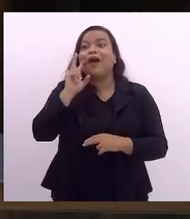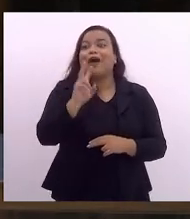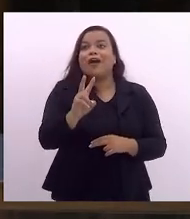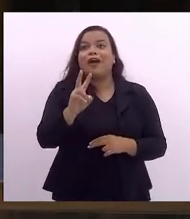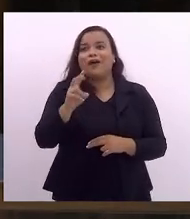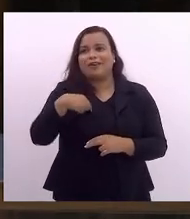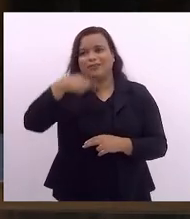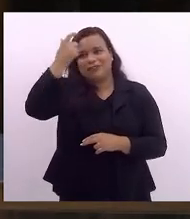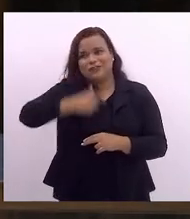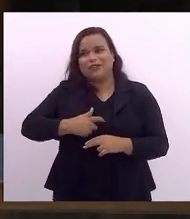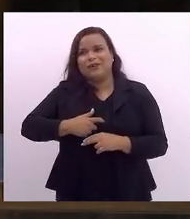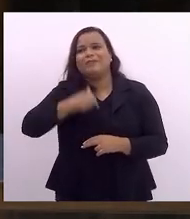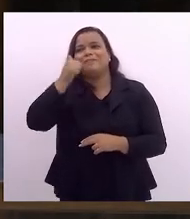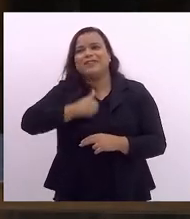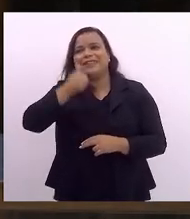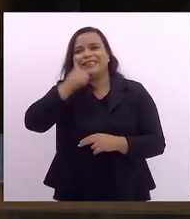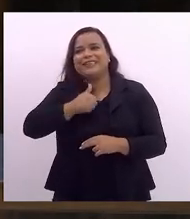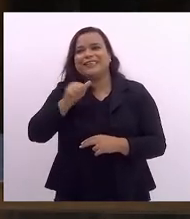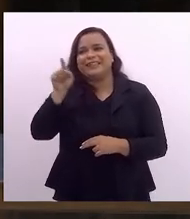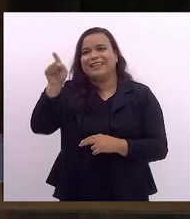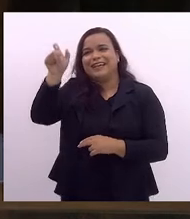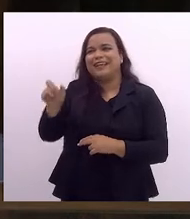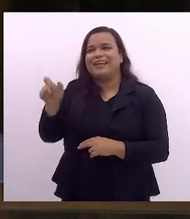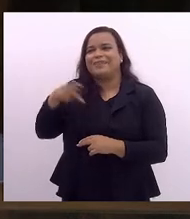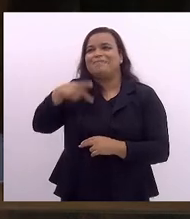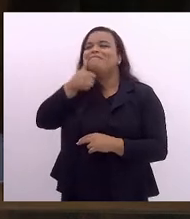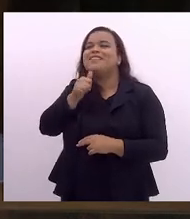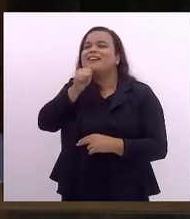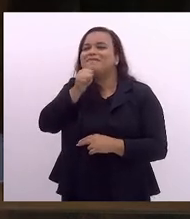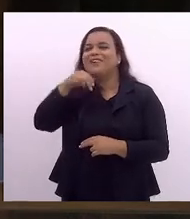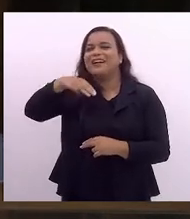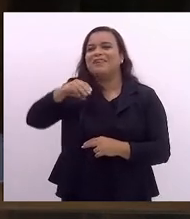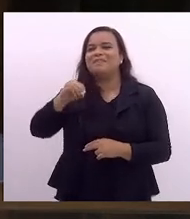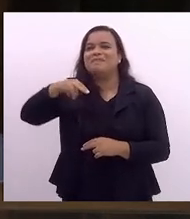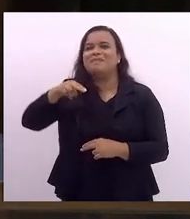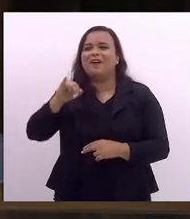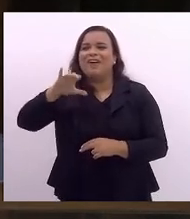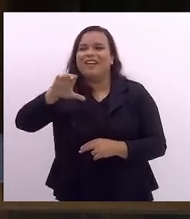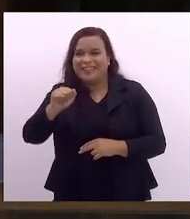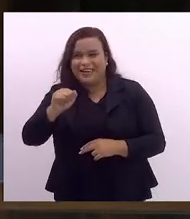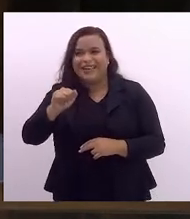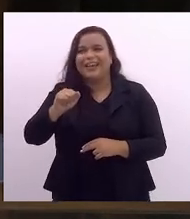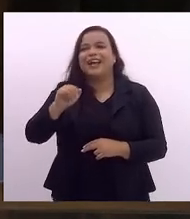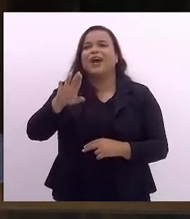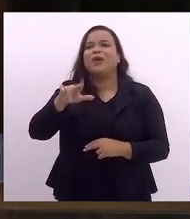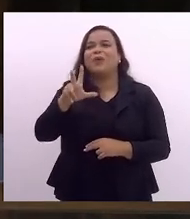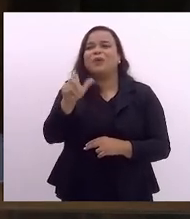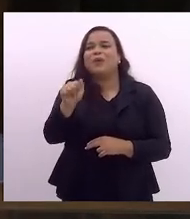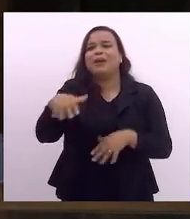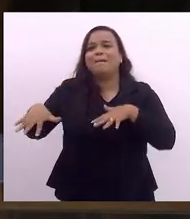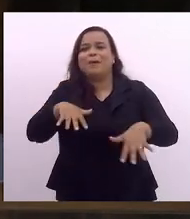sou a menina dela e ela é minha mãezinha. Salve, salve, Mônica Cunha, Movimento Moleque.